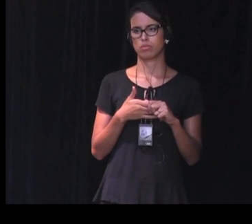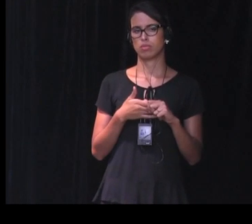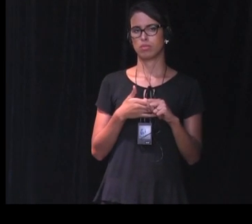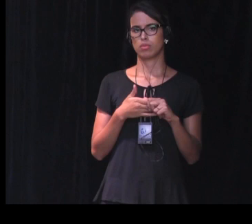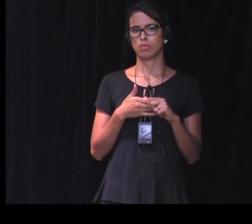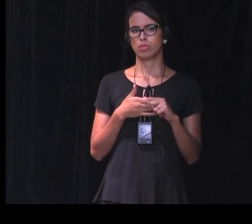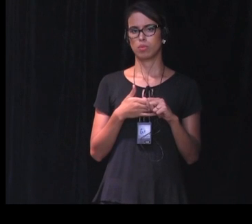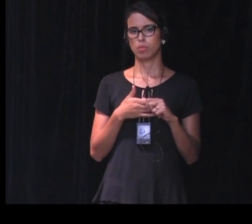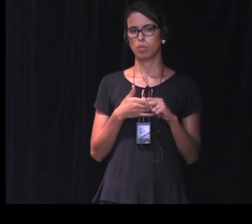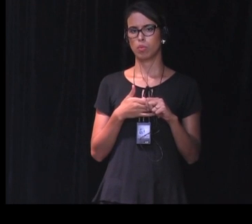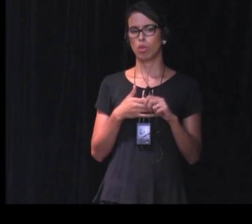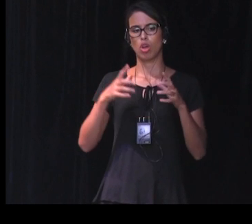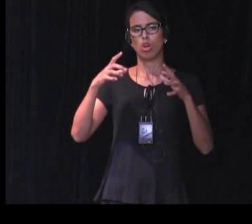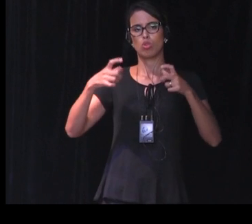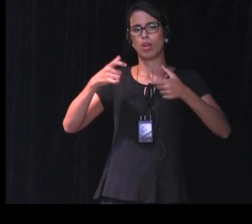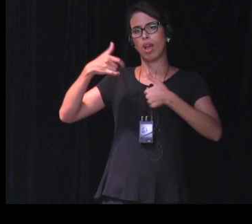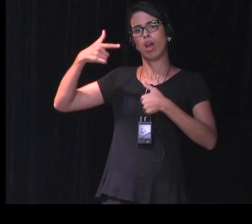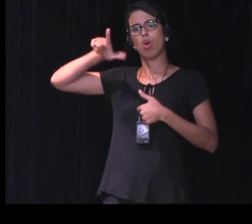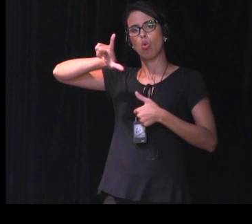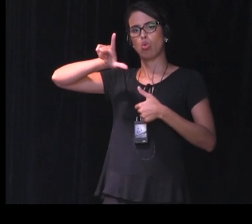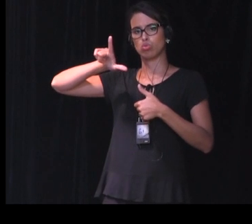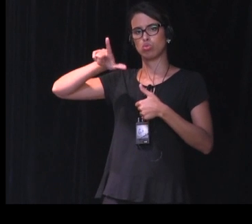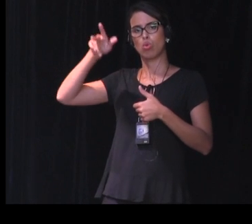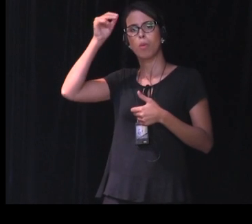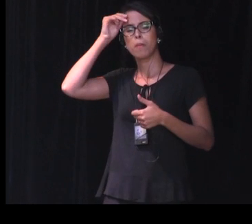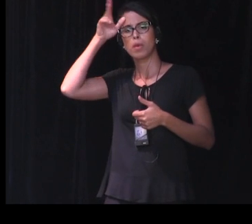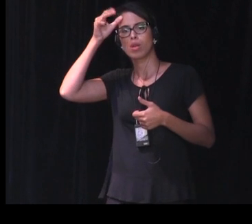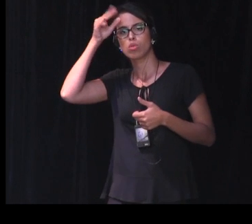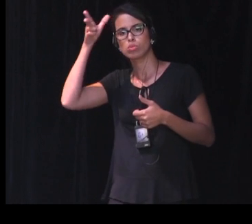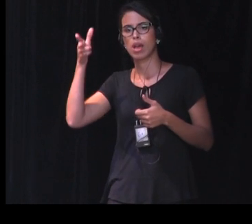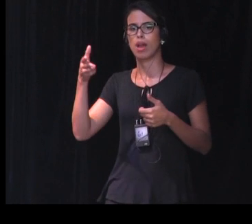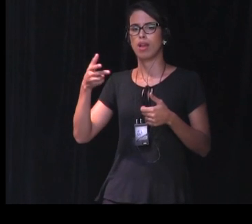oliveiras, etc. Outra área para cultivos